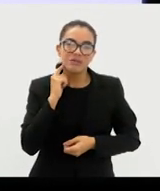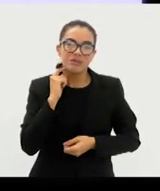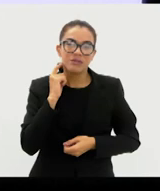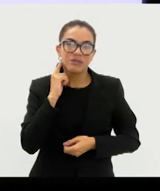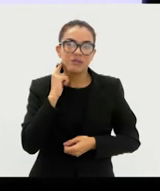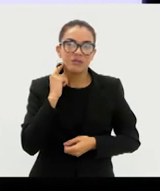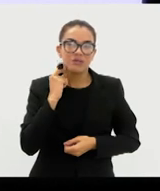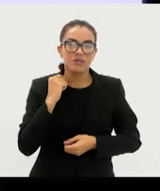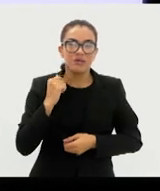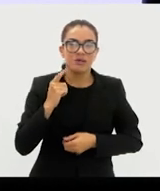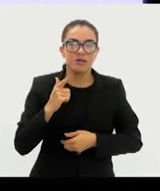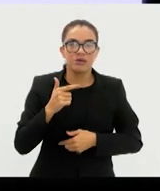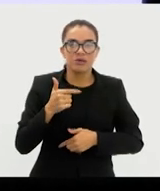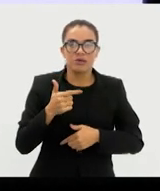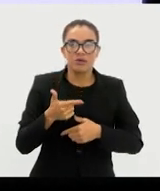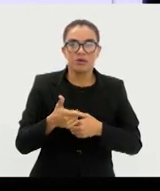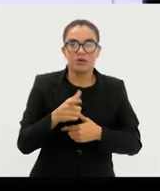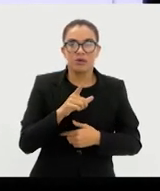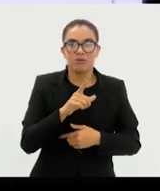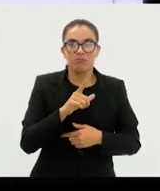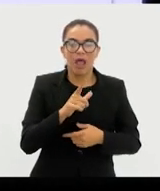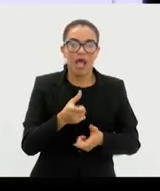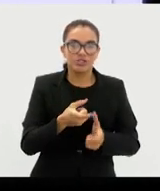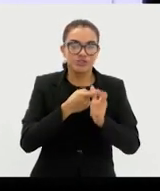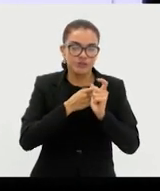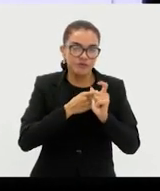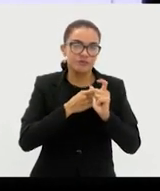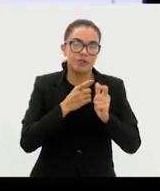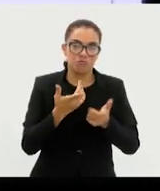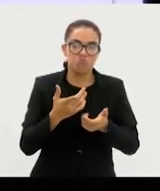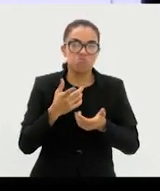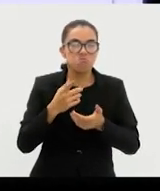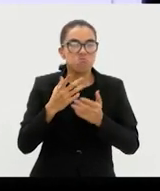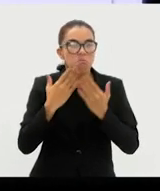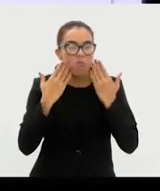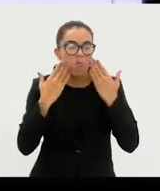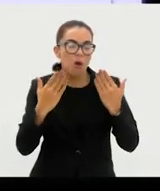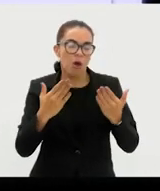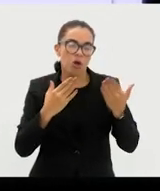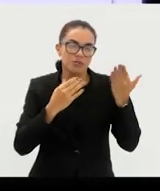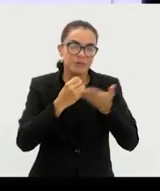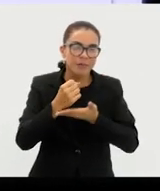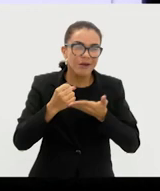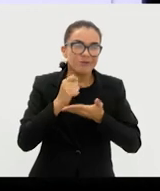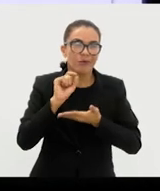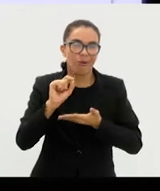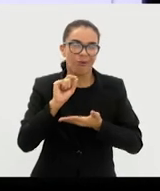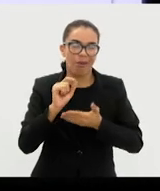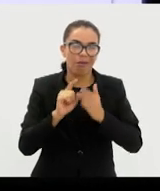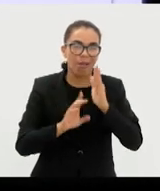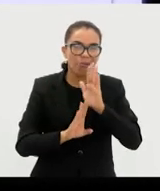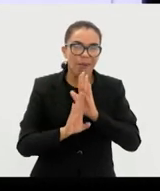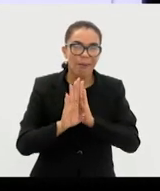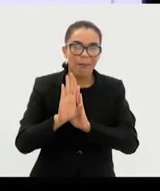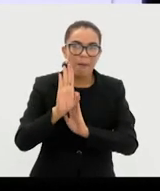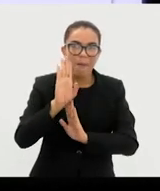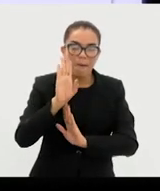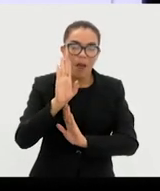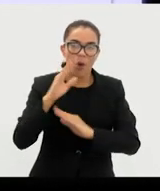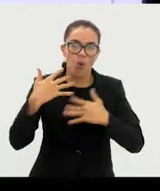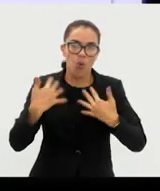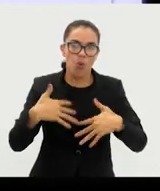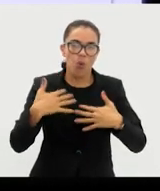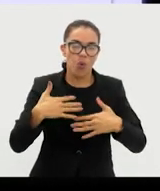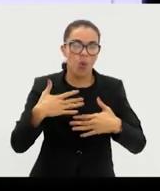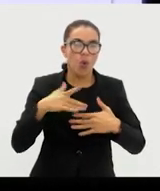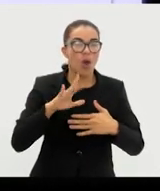O serviço da dívida por credor reflete basicamente o que a gente mostrou em slides anteriores, é o crescimento enorme da dívida